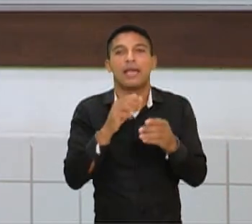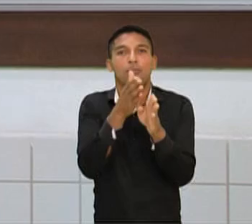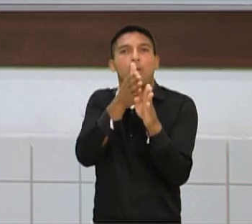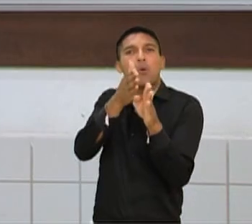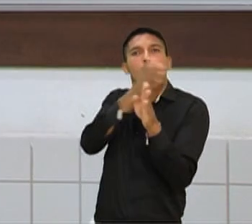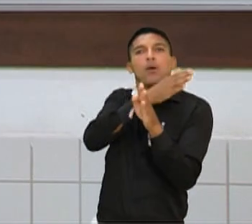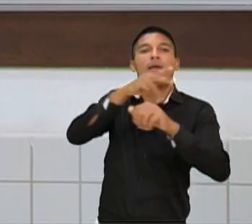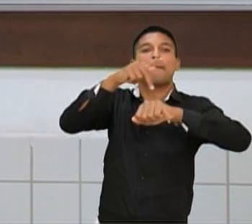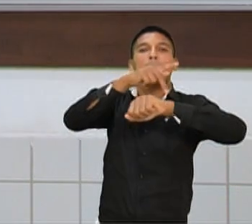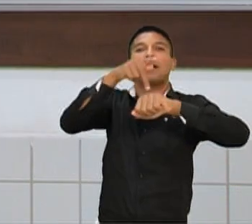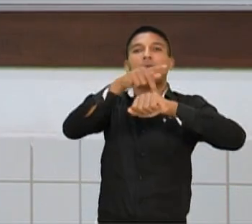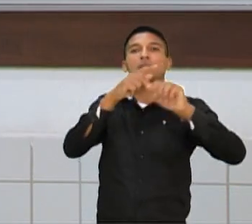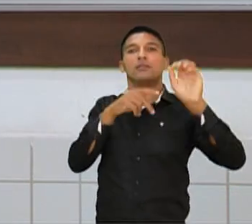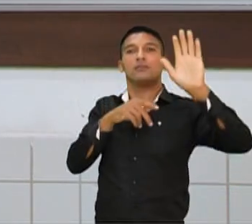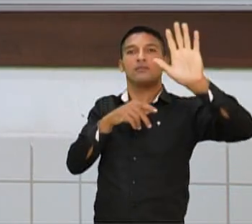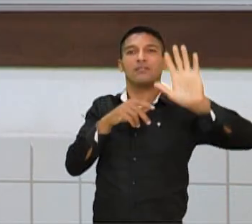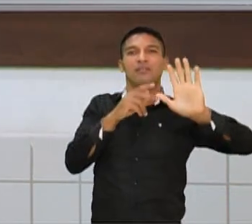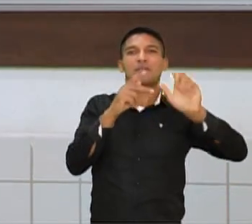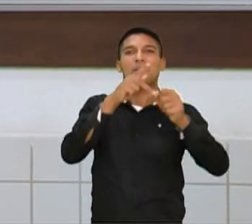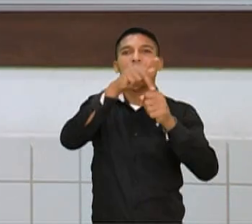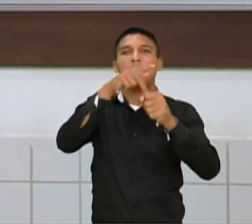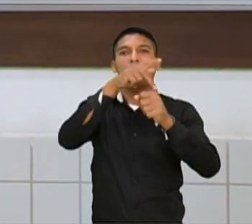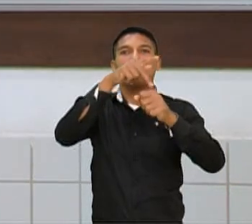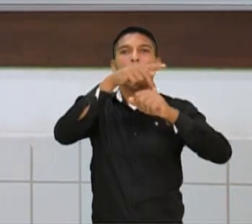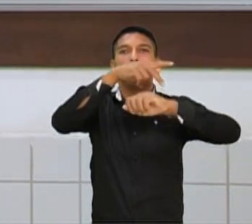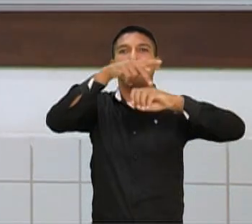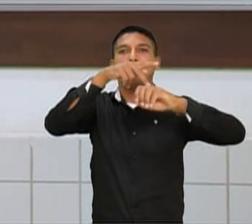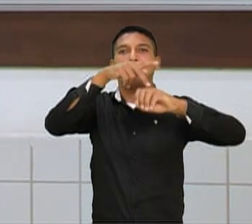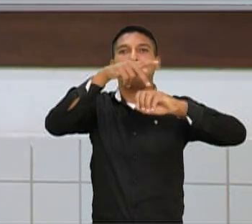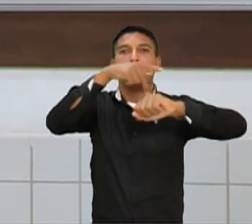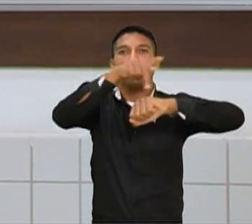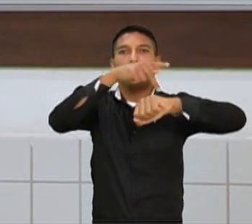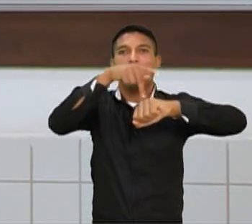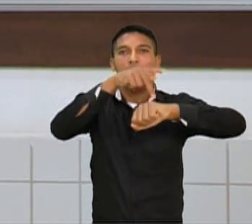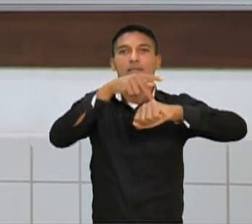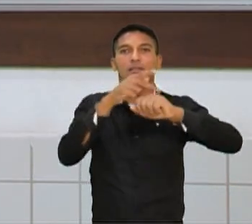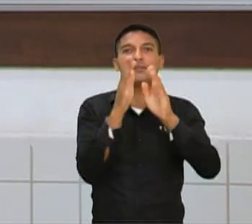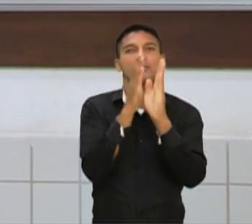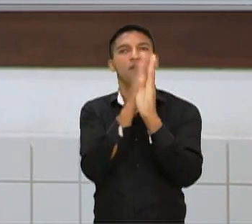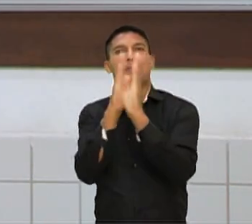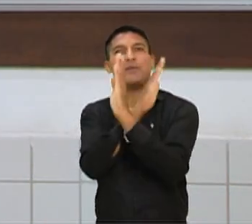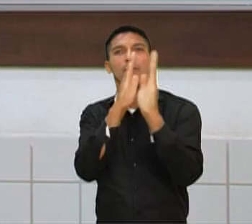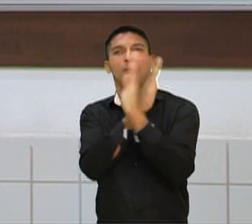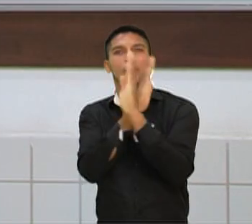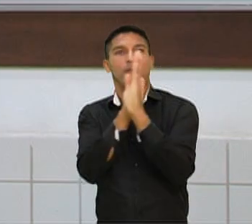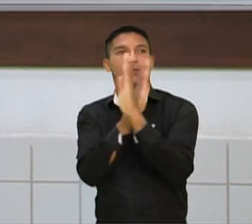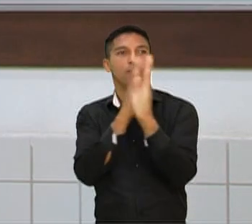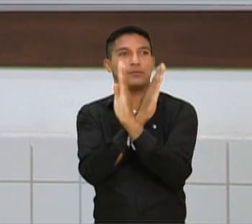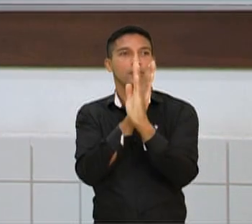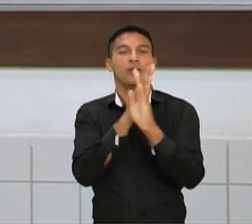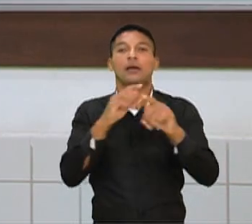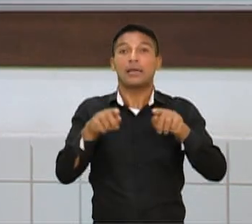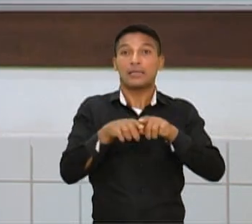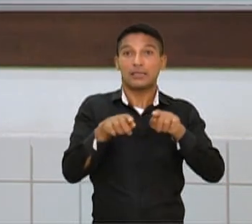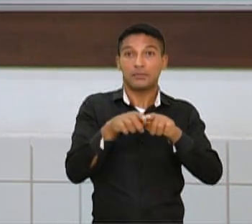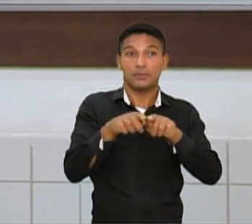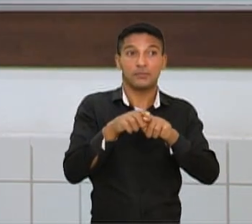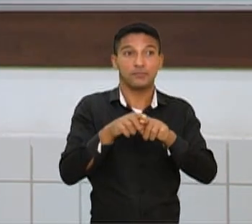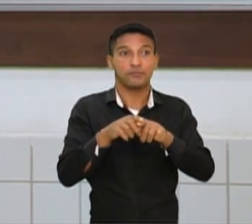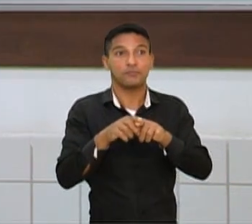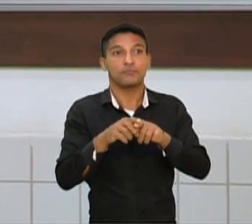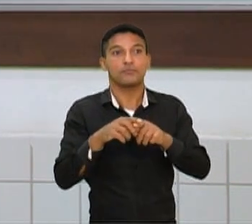com os países vizinhos na região aqui e com a região do Mato Grosso ainda, que estava se solidificando. Mas você